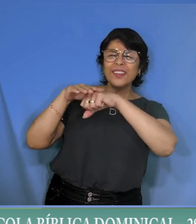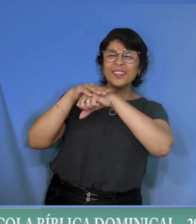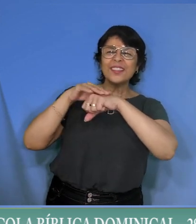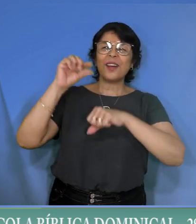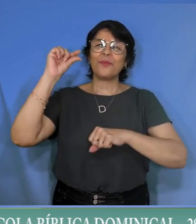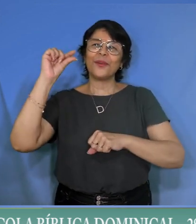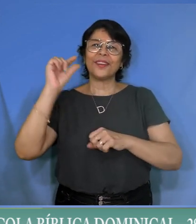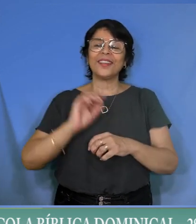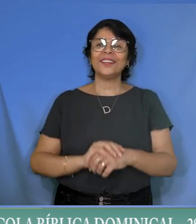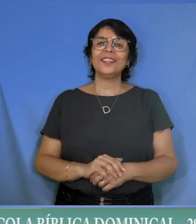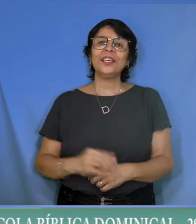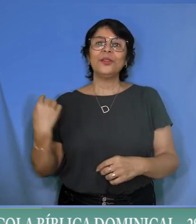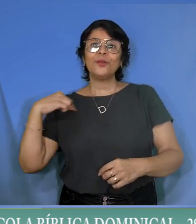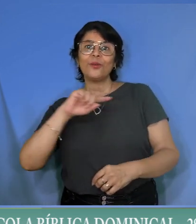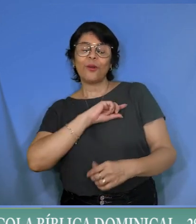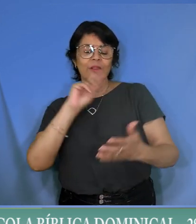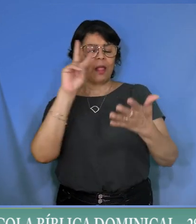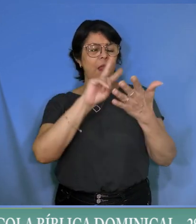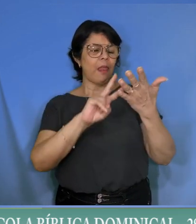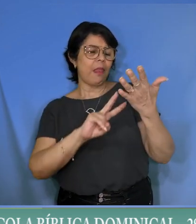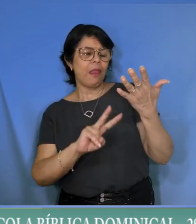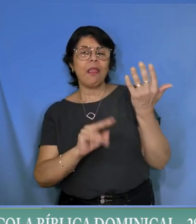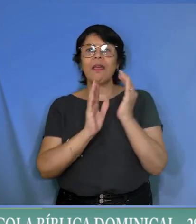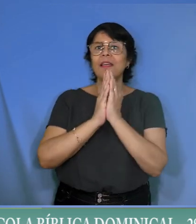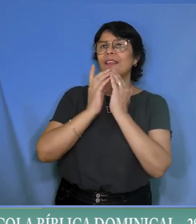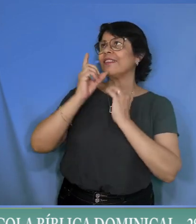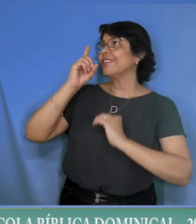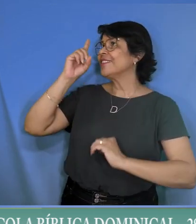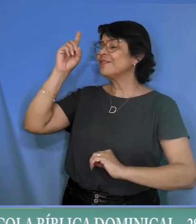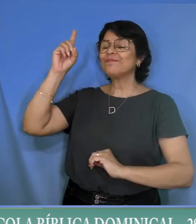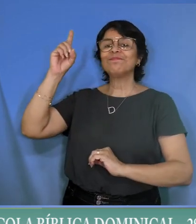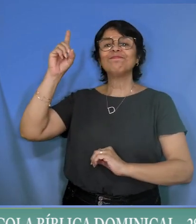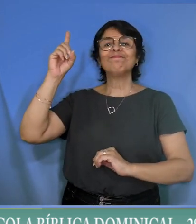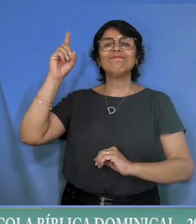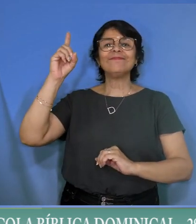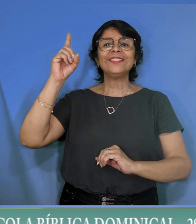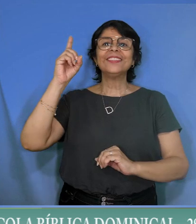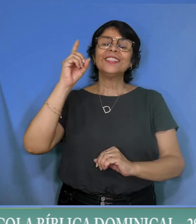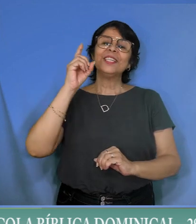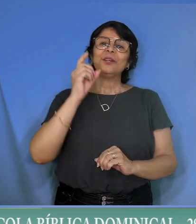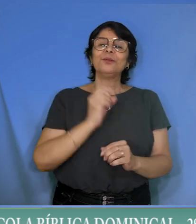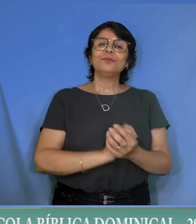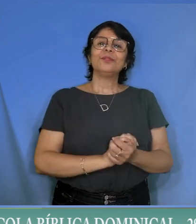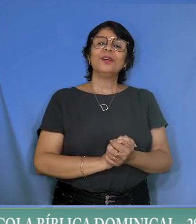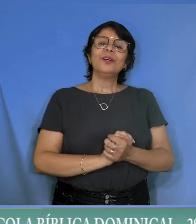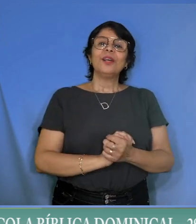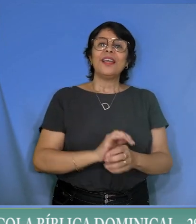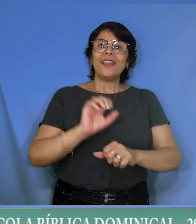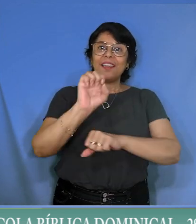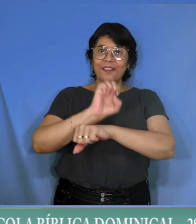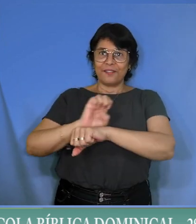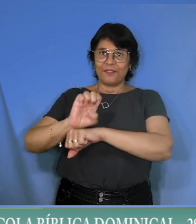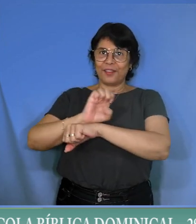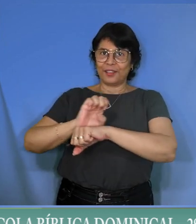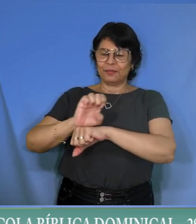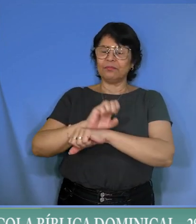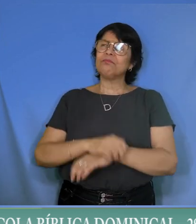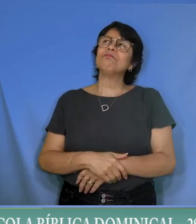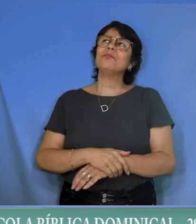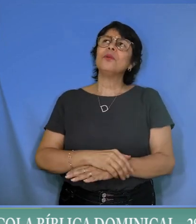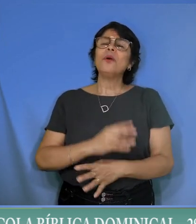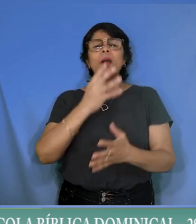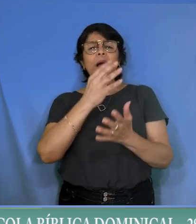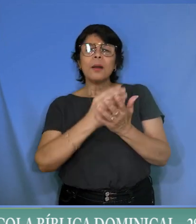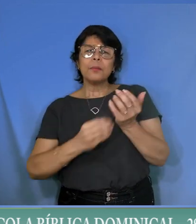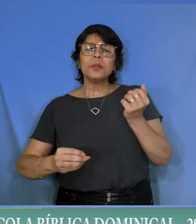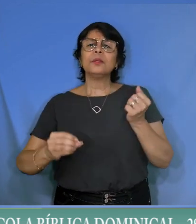aos Efésios. Estamos vendo o comportamento cristão. Os capítulos 1, 2 e 3, Paulo fala sobre a